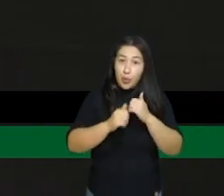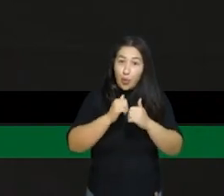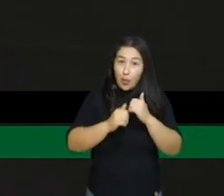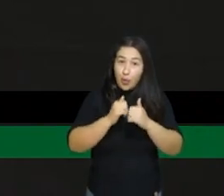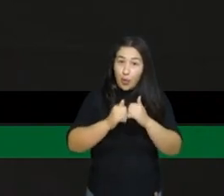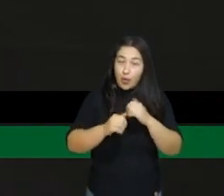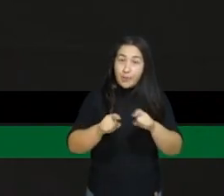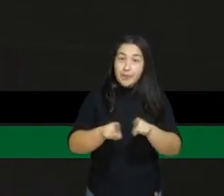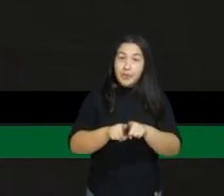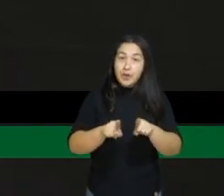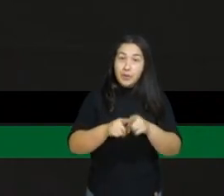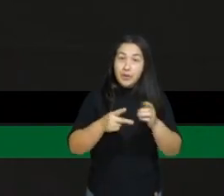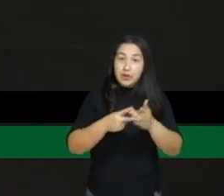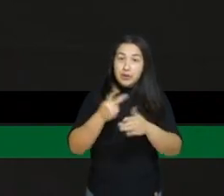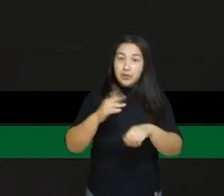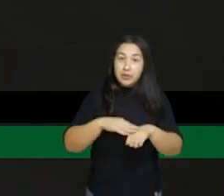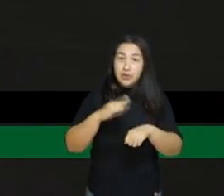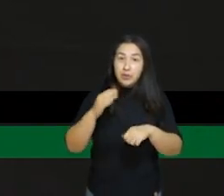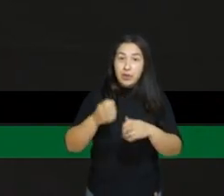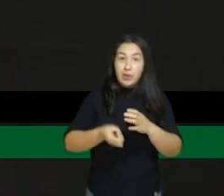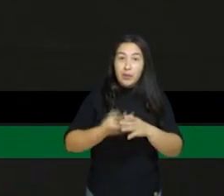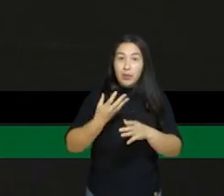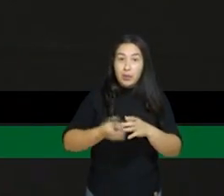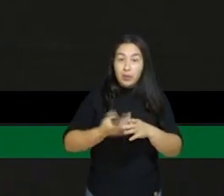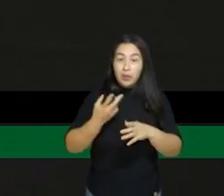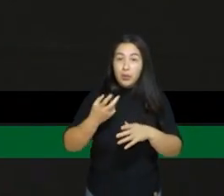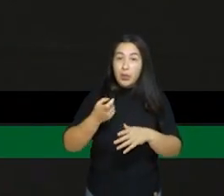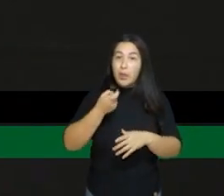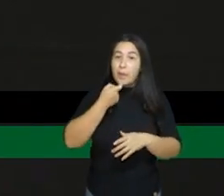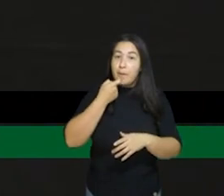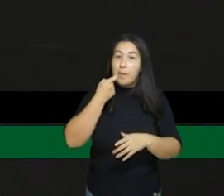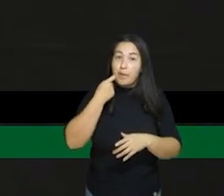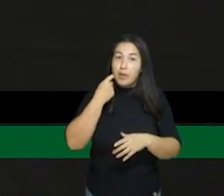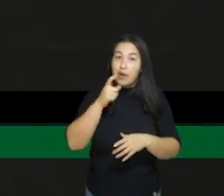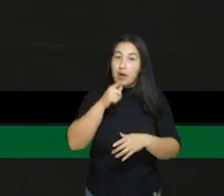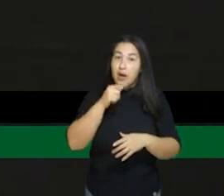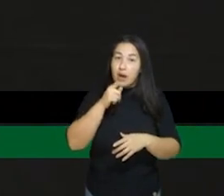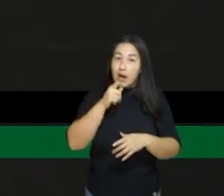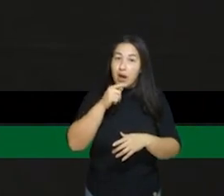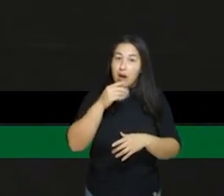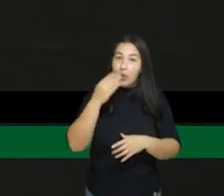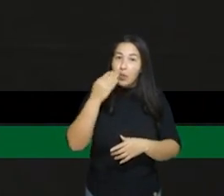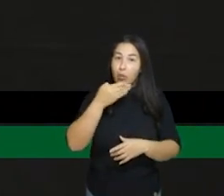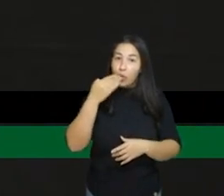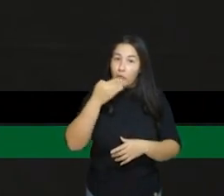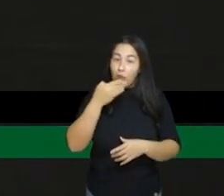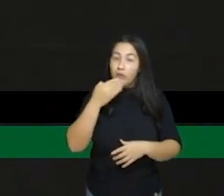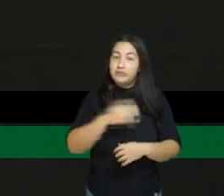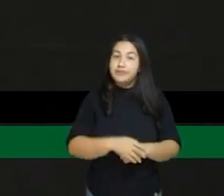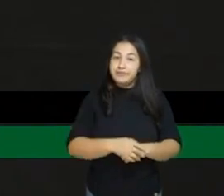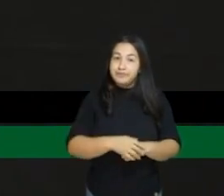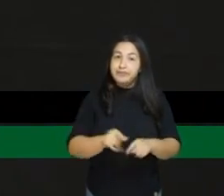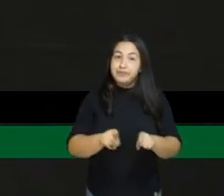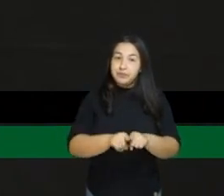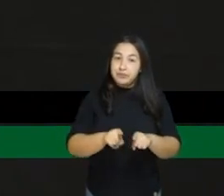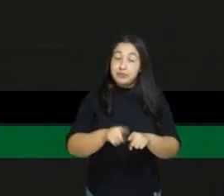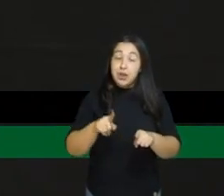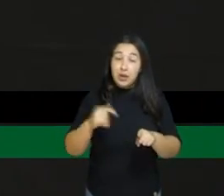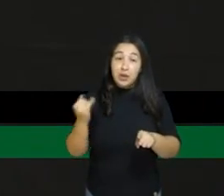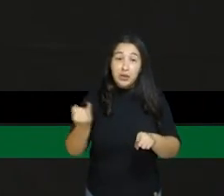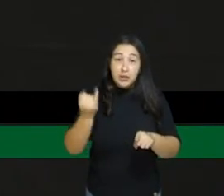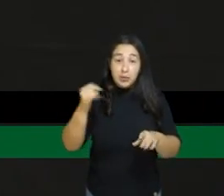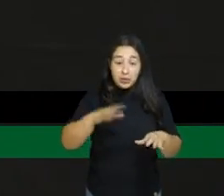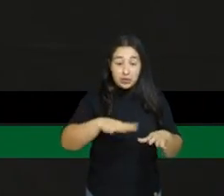região produtora de peixes de água doce. E também tem uma grande importância, né, na região